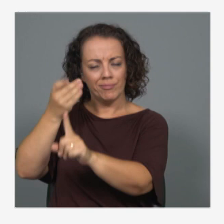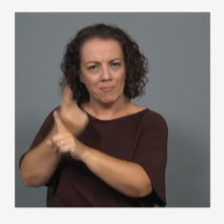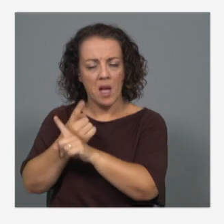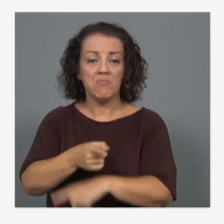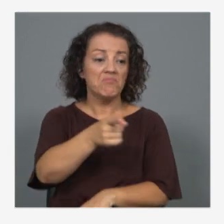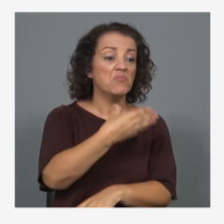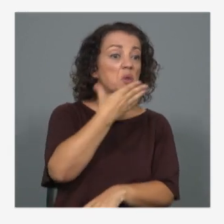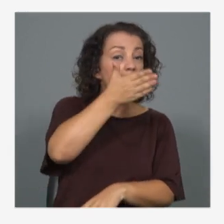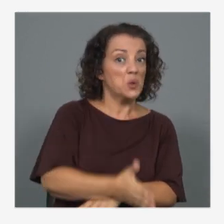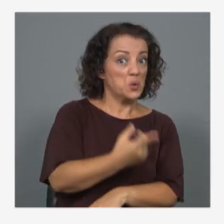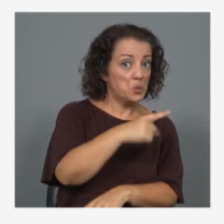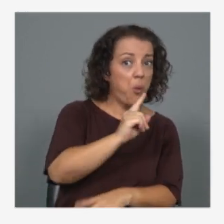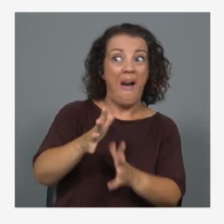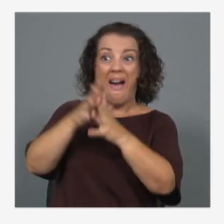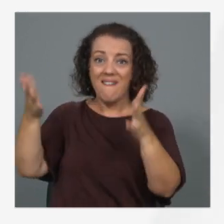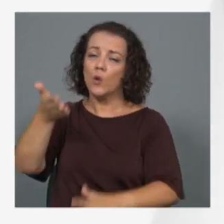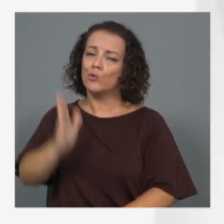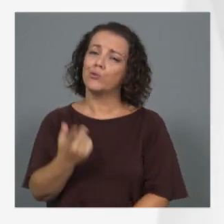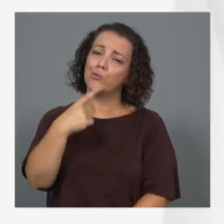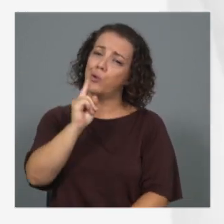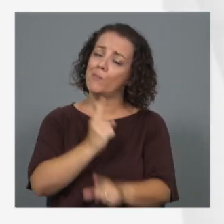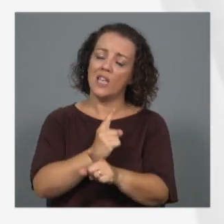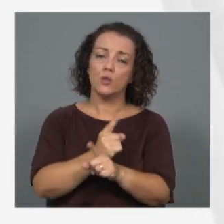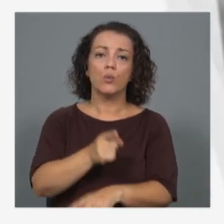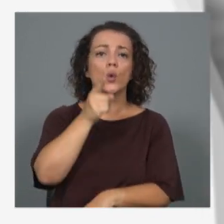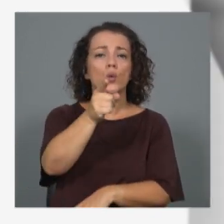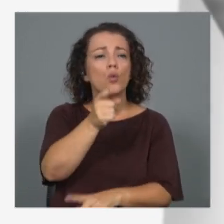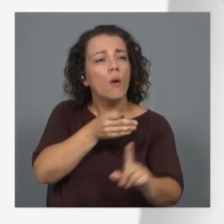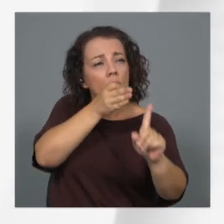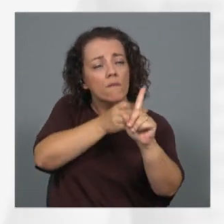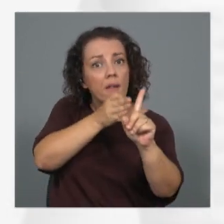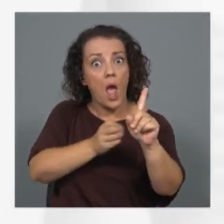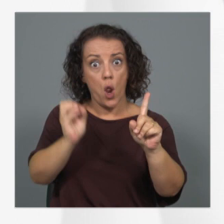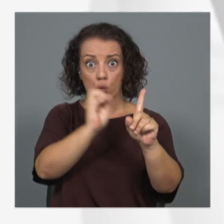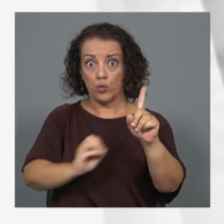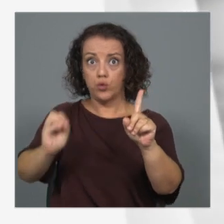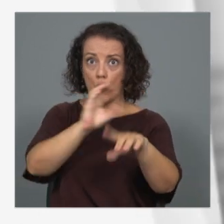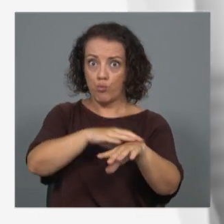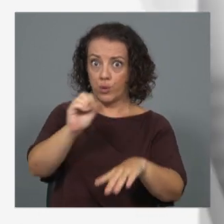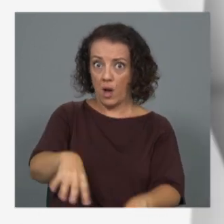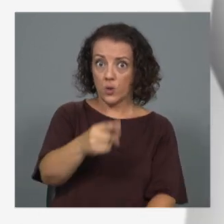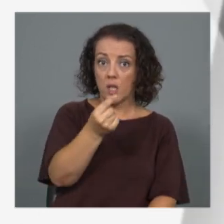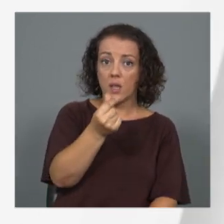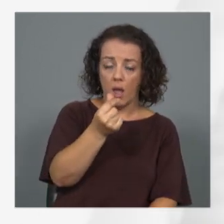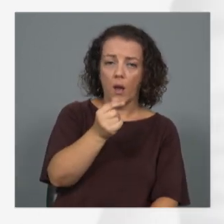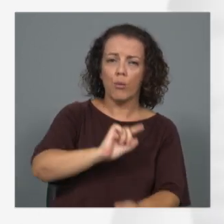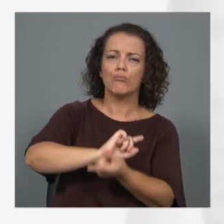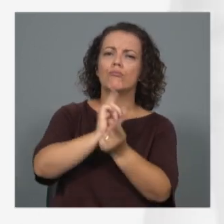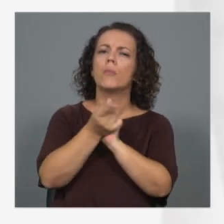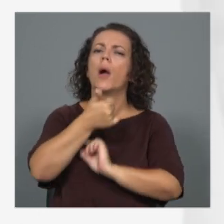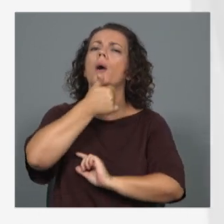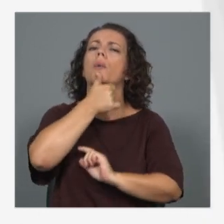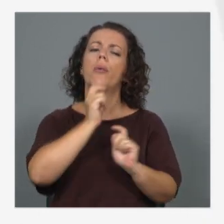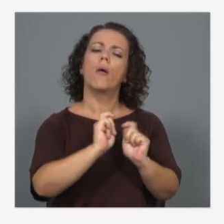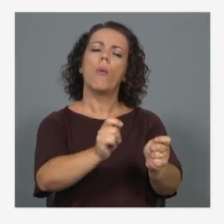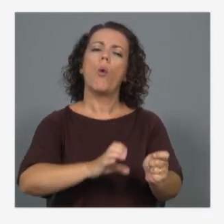é injusto nas grandes. Se não fostes fiéis no que se refere ao vil dinheiro, quem vos confiará o